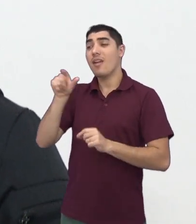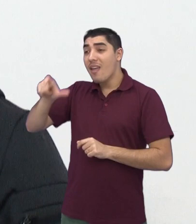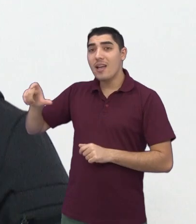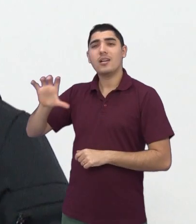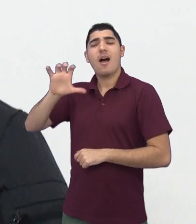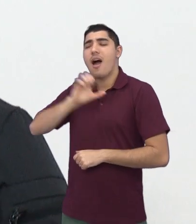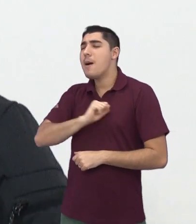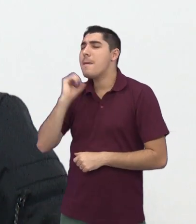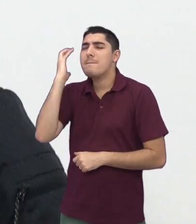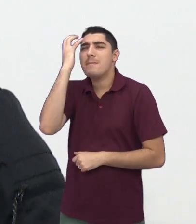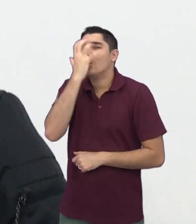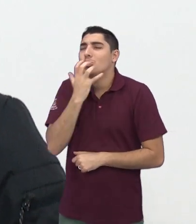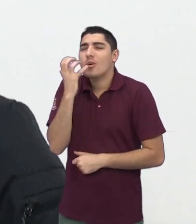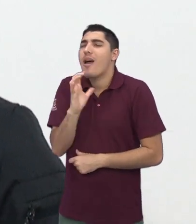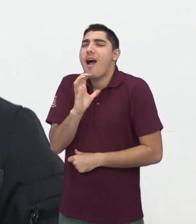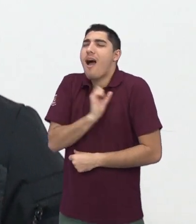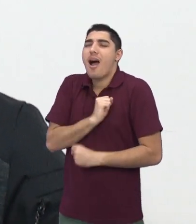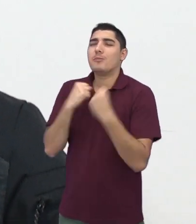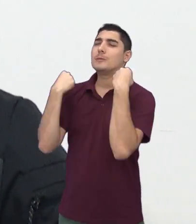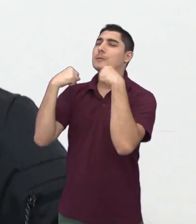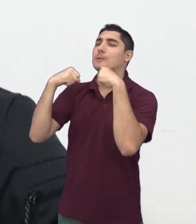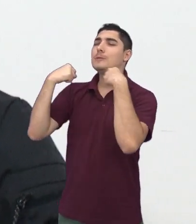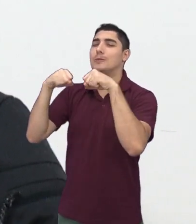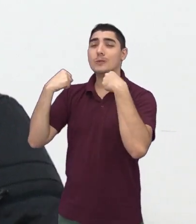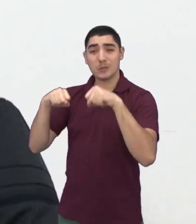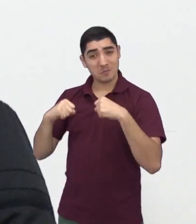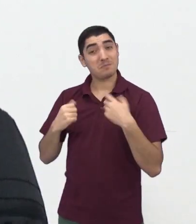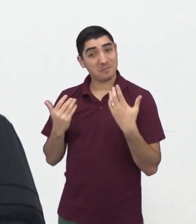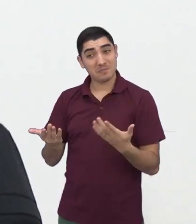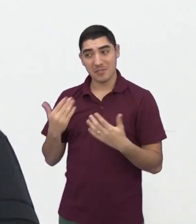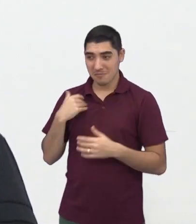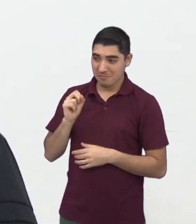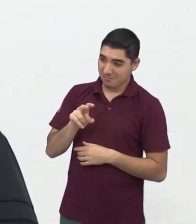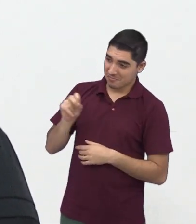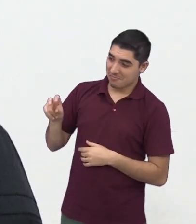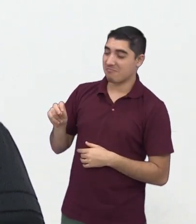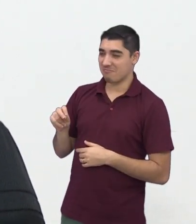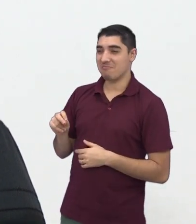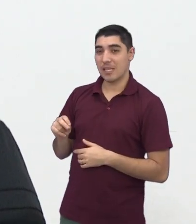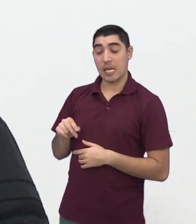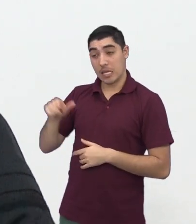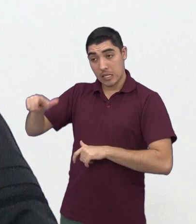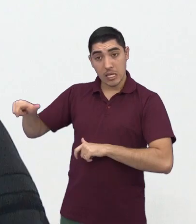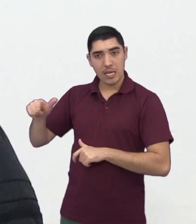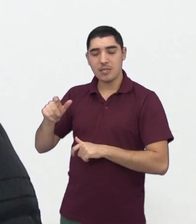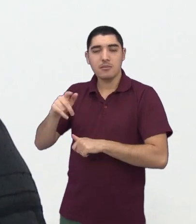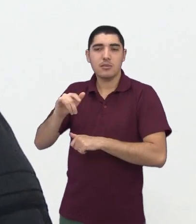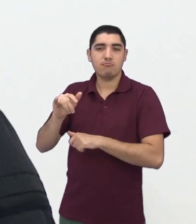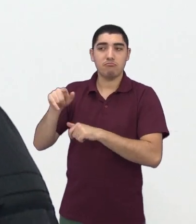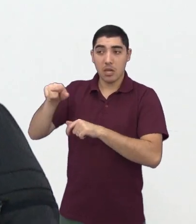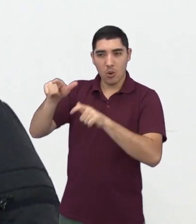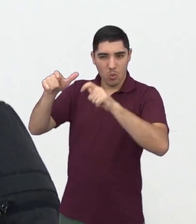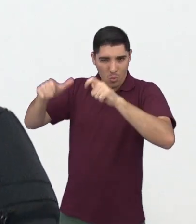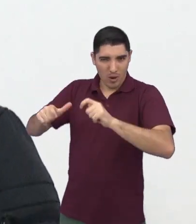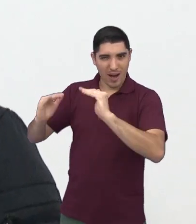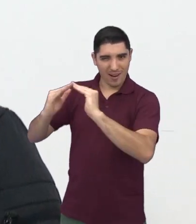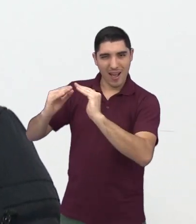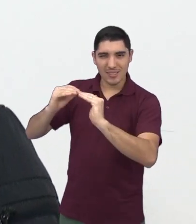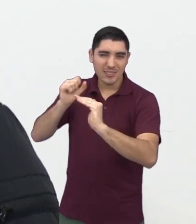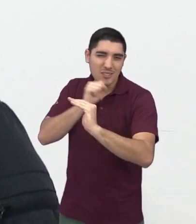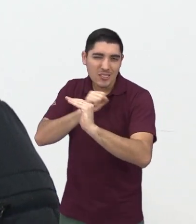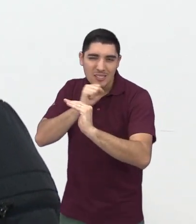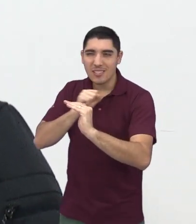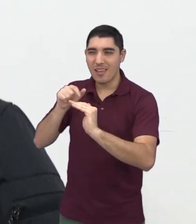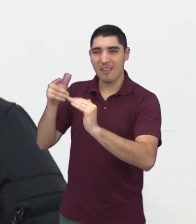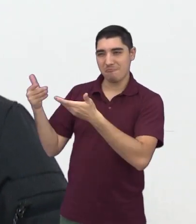interessante que muitos deles foram só se movimentar do jeito que fizeram fazem na casa do idoso na terceira